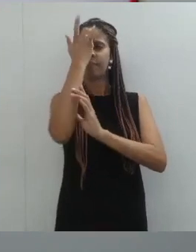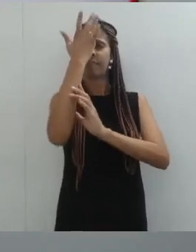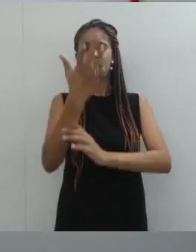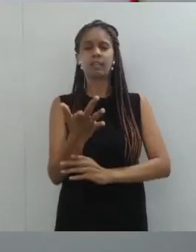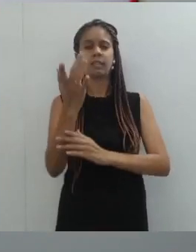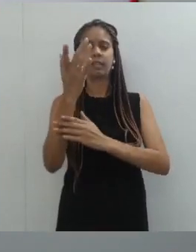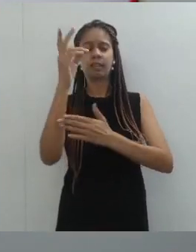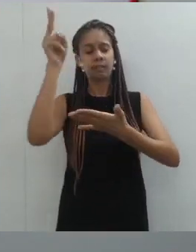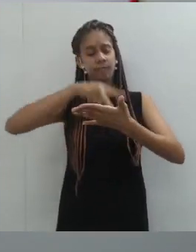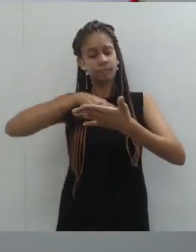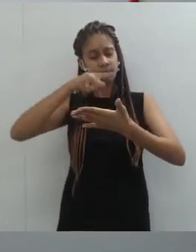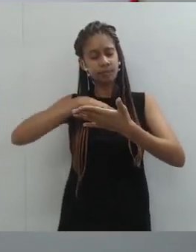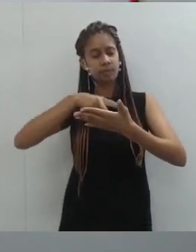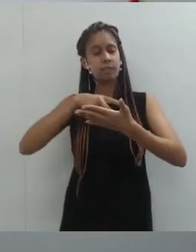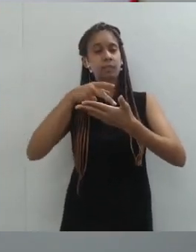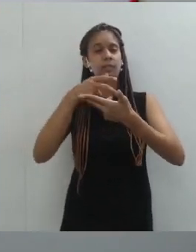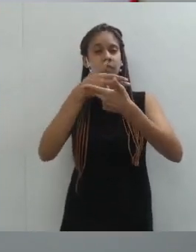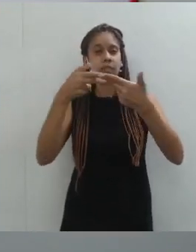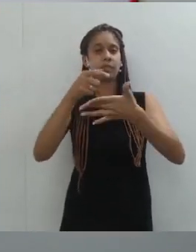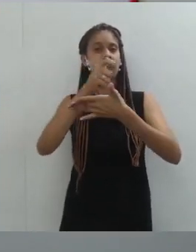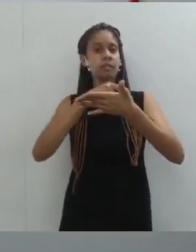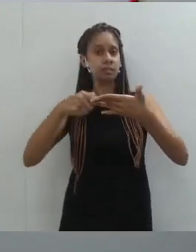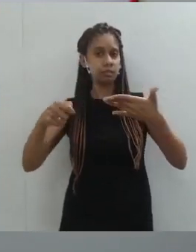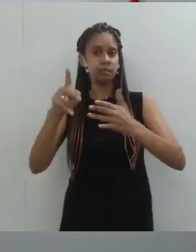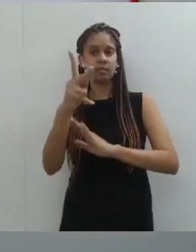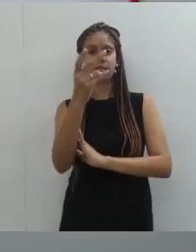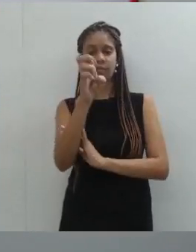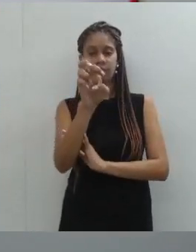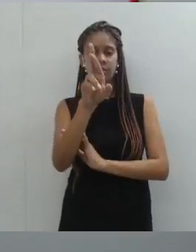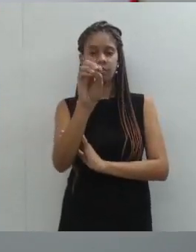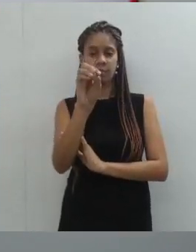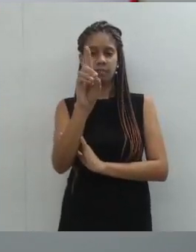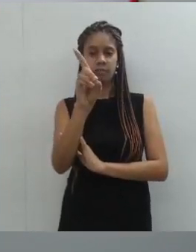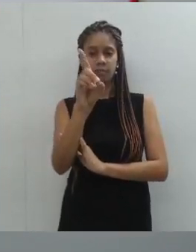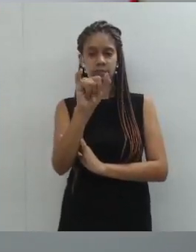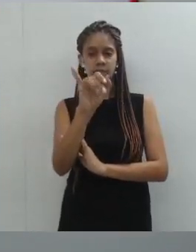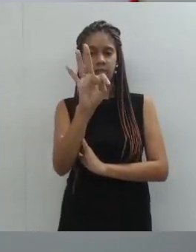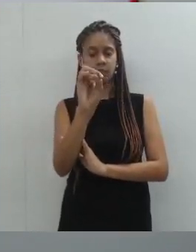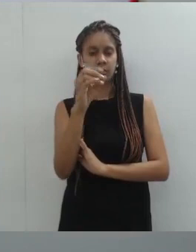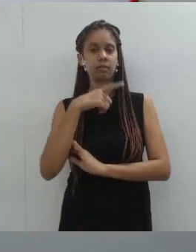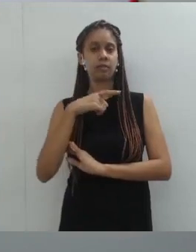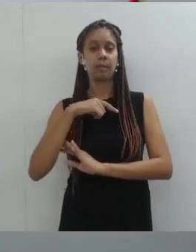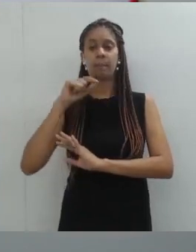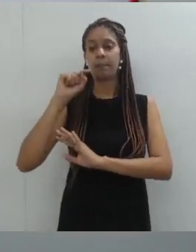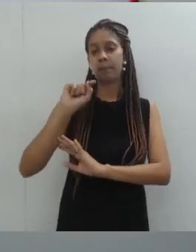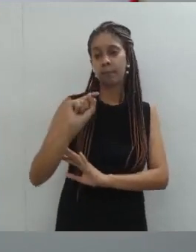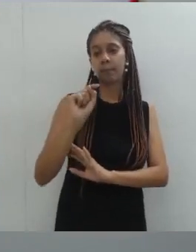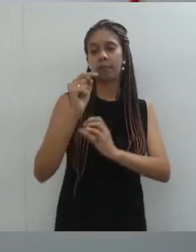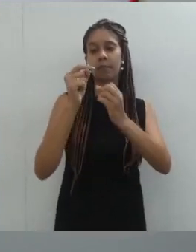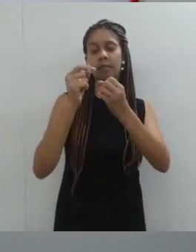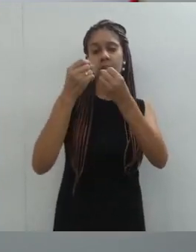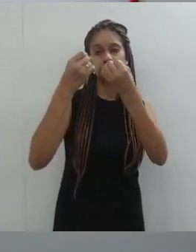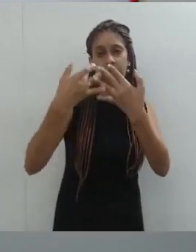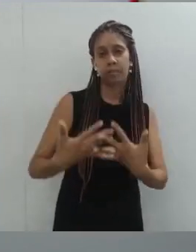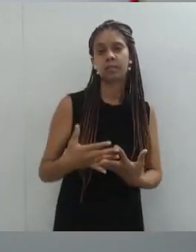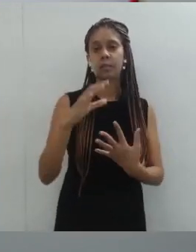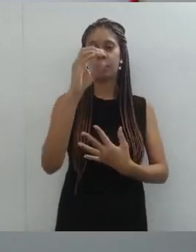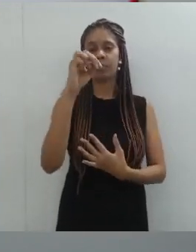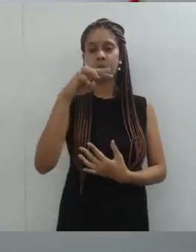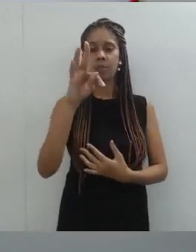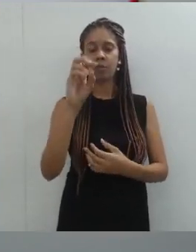dos escritos de Heródoto. Suas obras incluem contos, lendas,